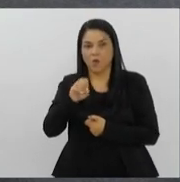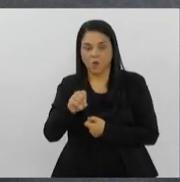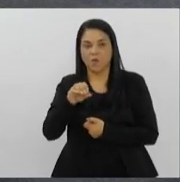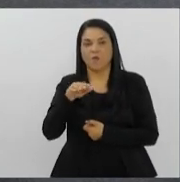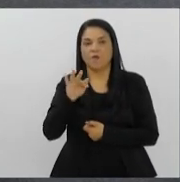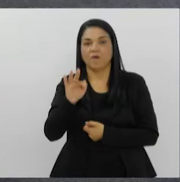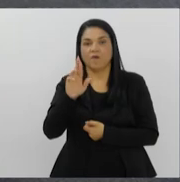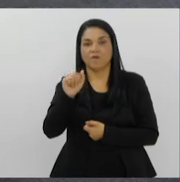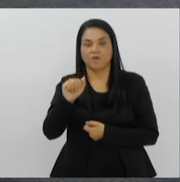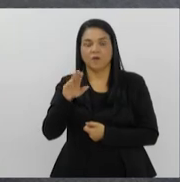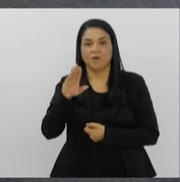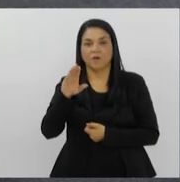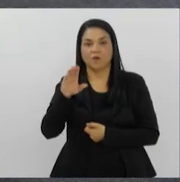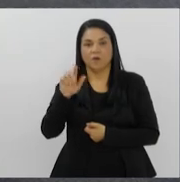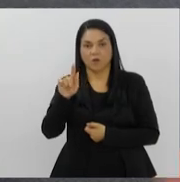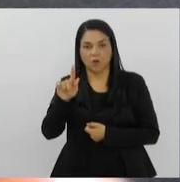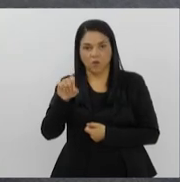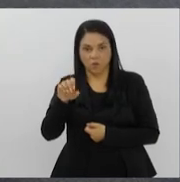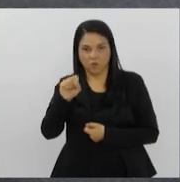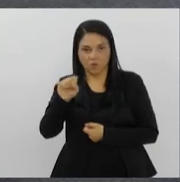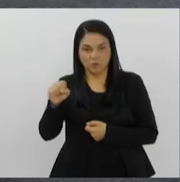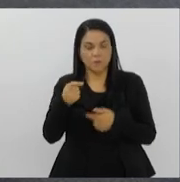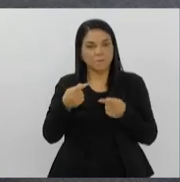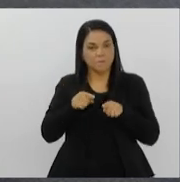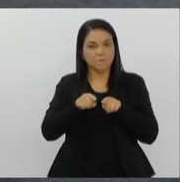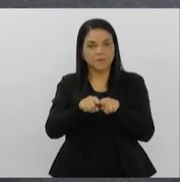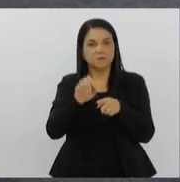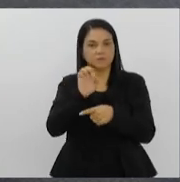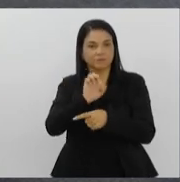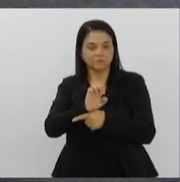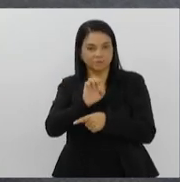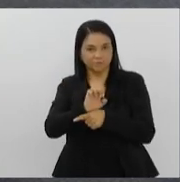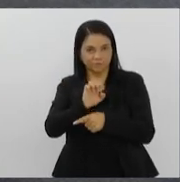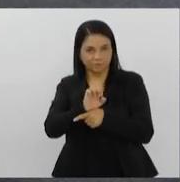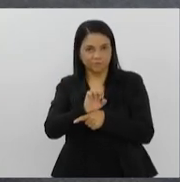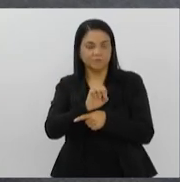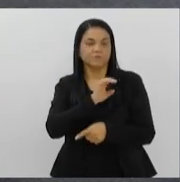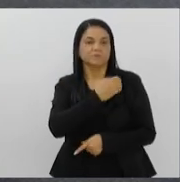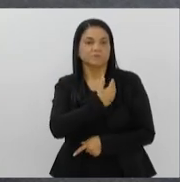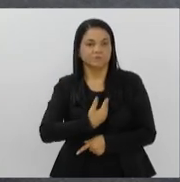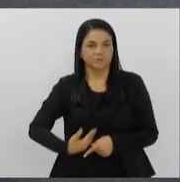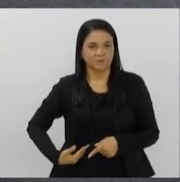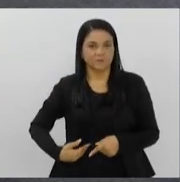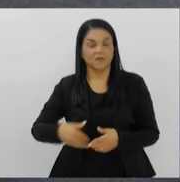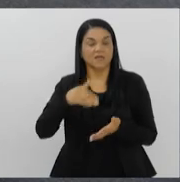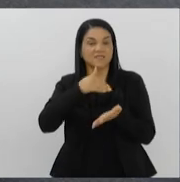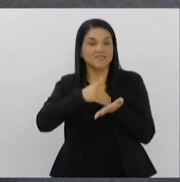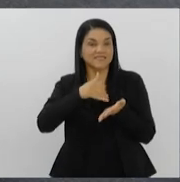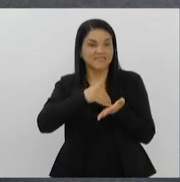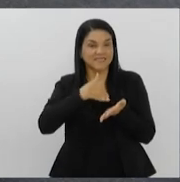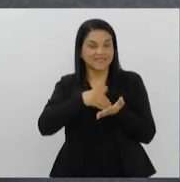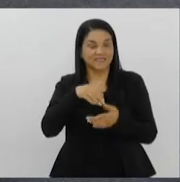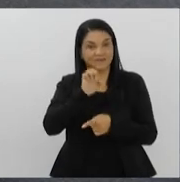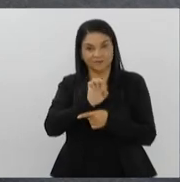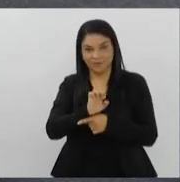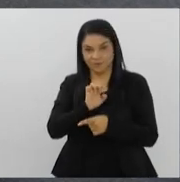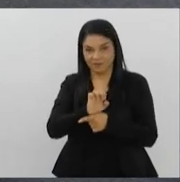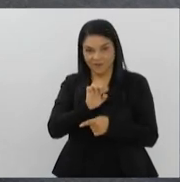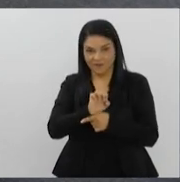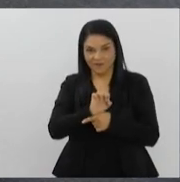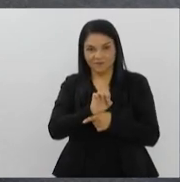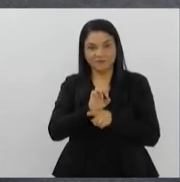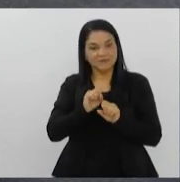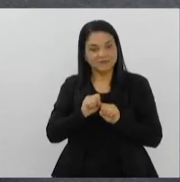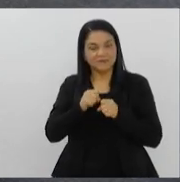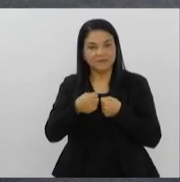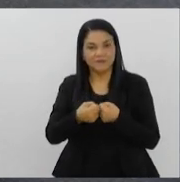em parceria com o Governo do Estado, mais especificamente pela Secretaria de Estado de